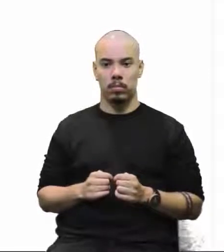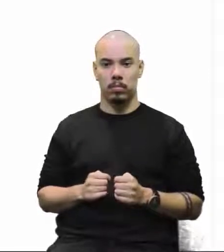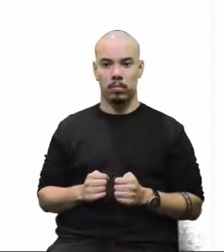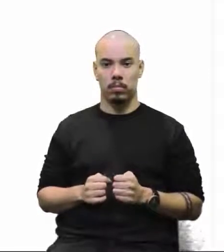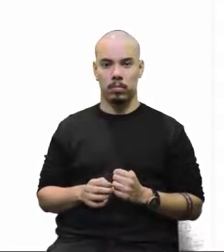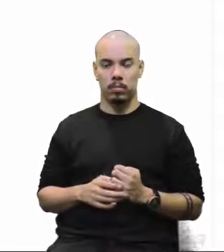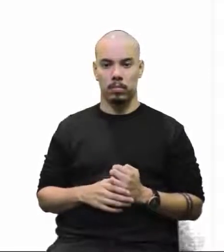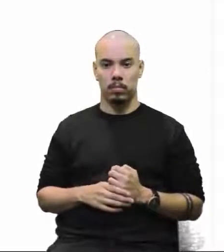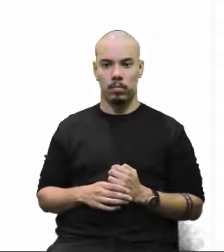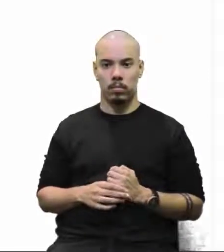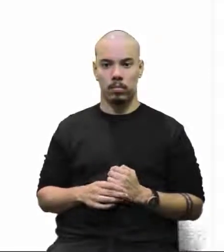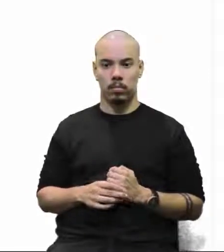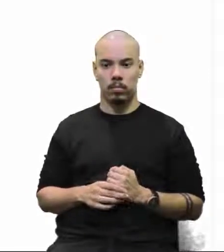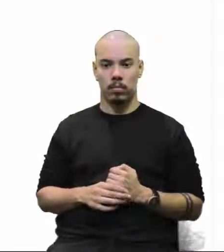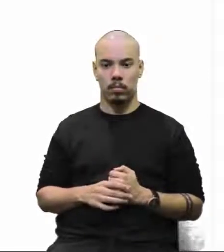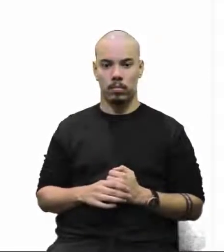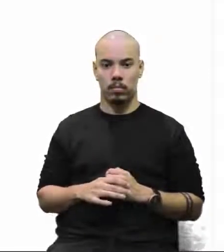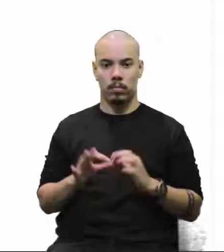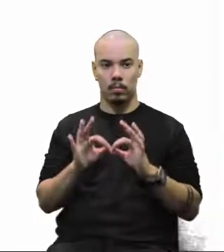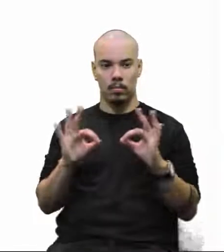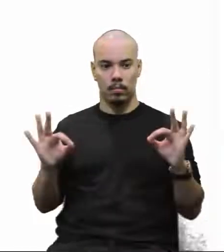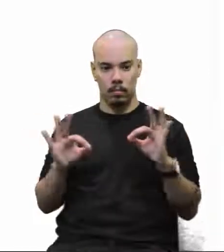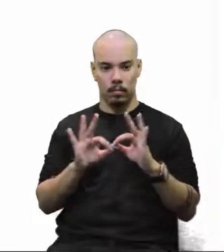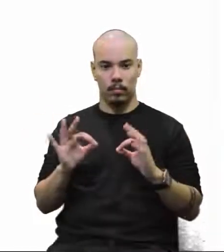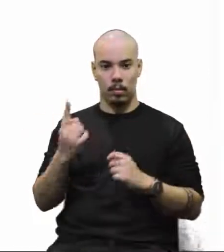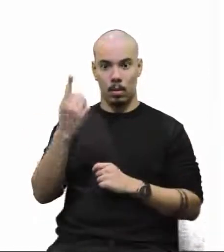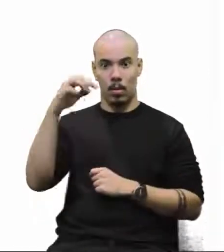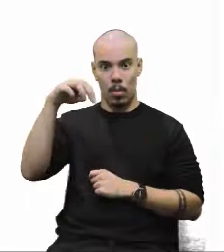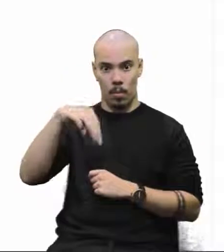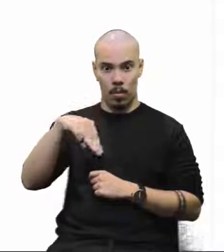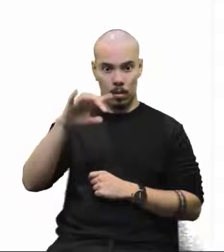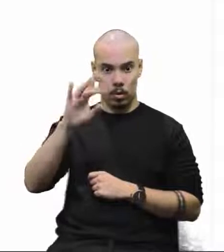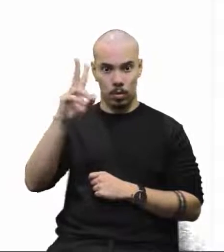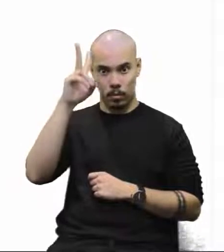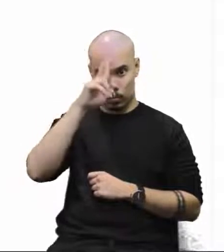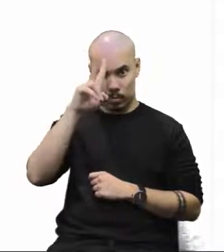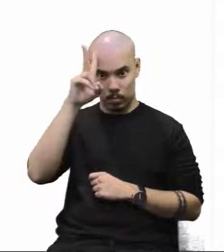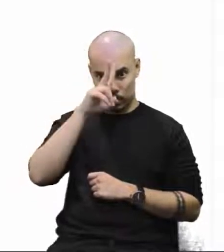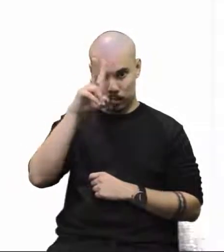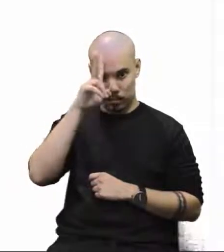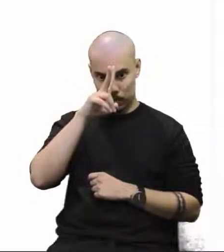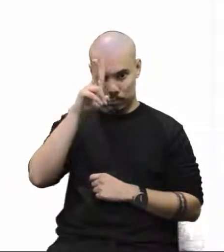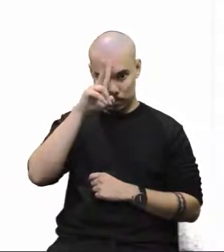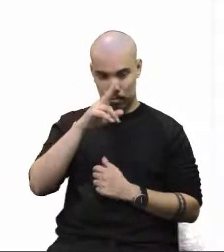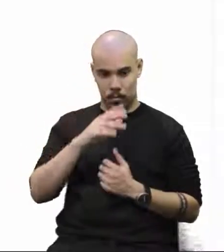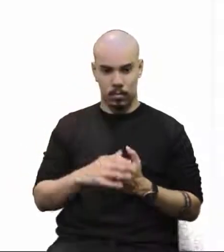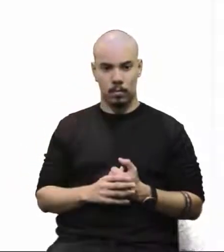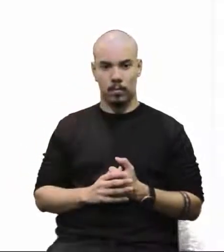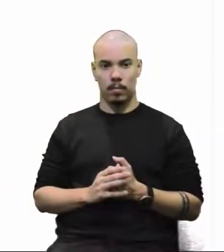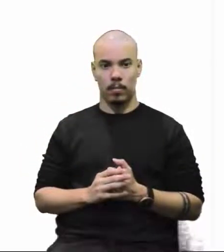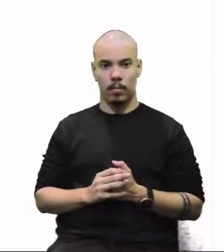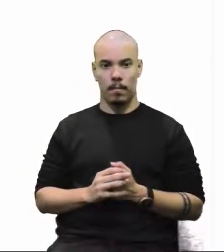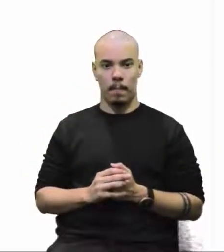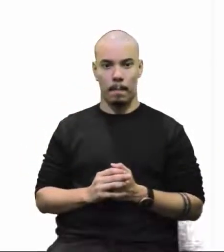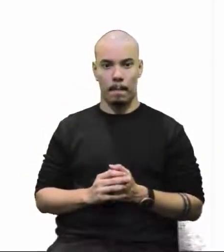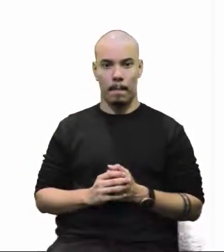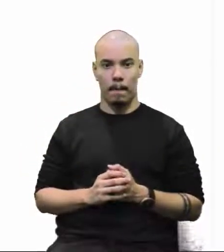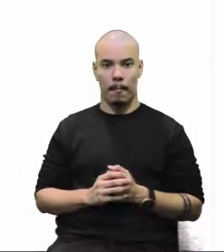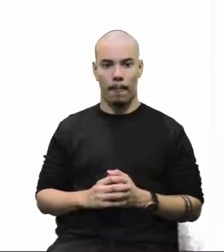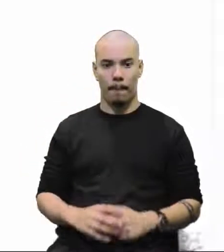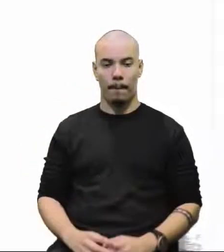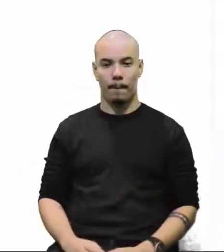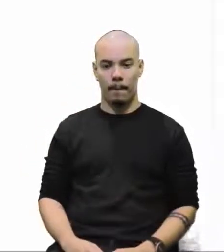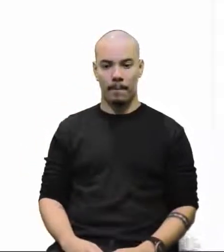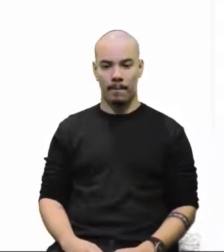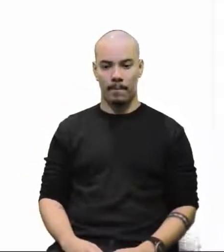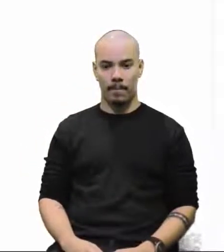ali. Aham. Contou? Só para lembrar dos dados, né? Então, como é em relação ao eixo, é 1 metro. Eu tenho 2 metros do tamanho todo, é 1